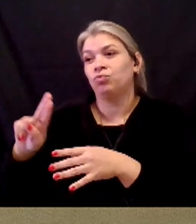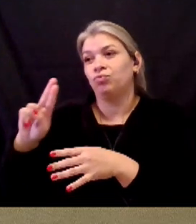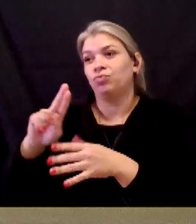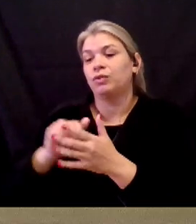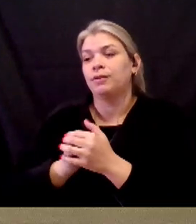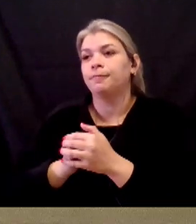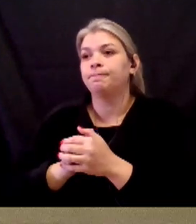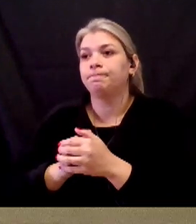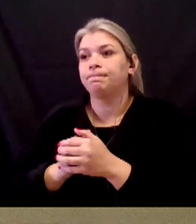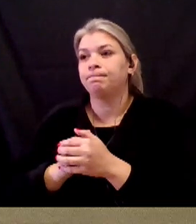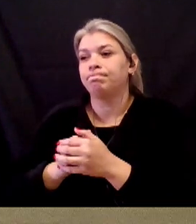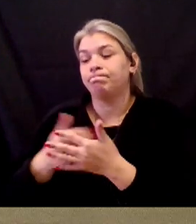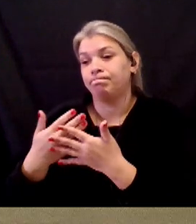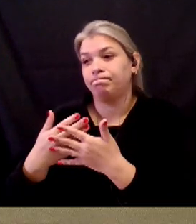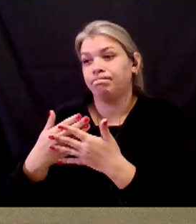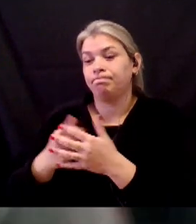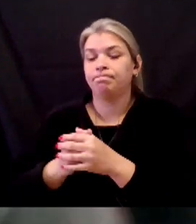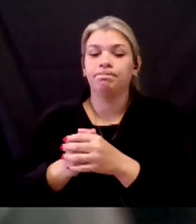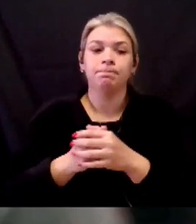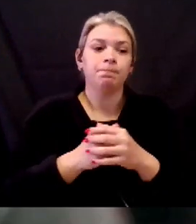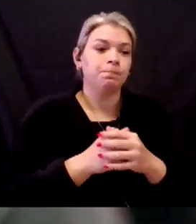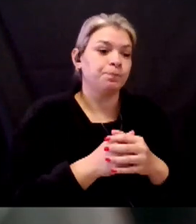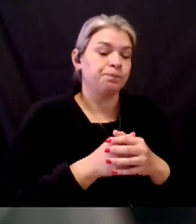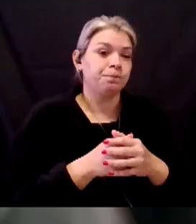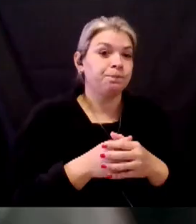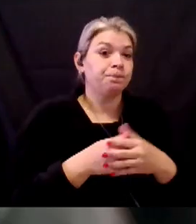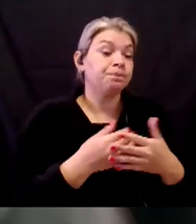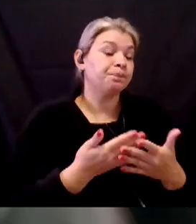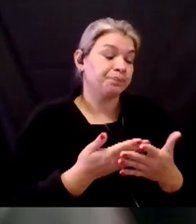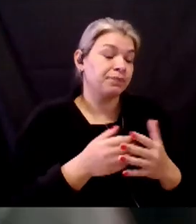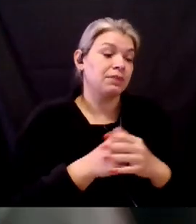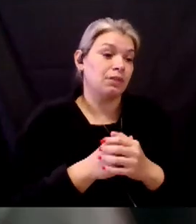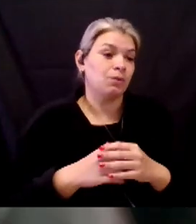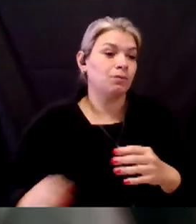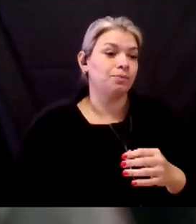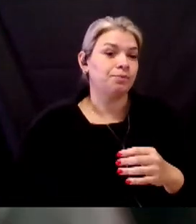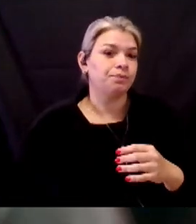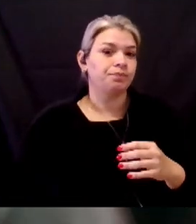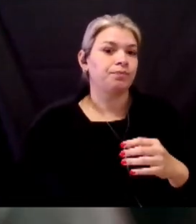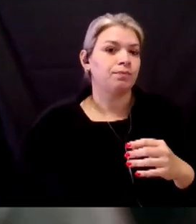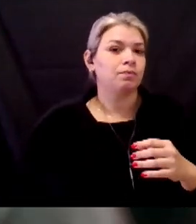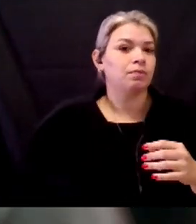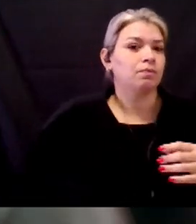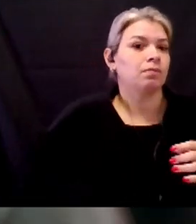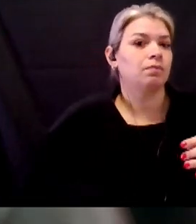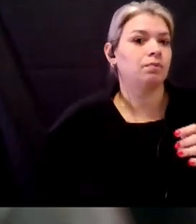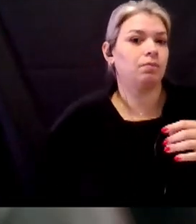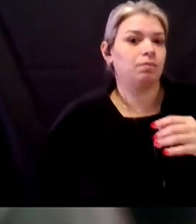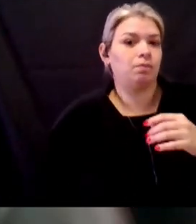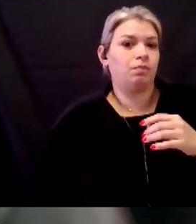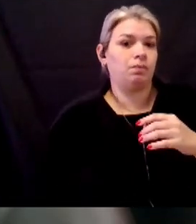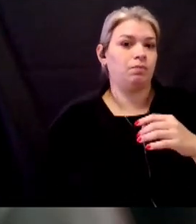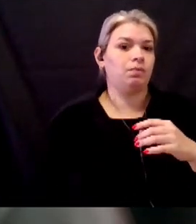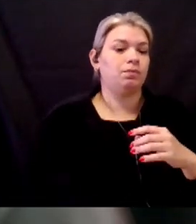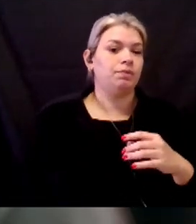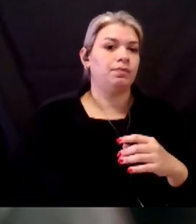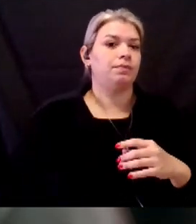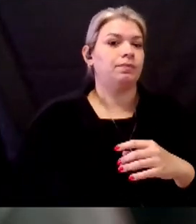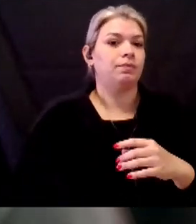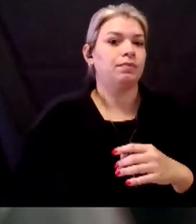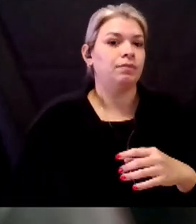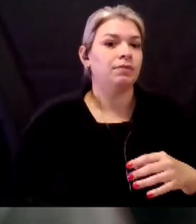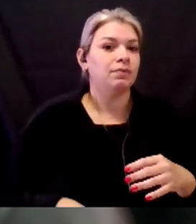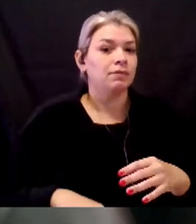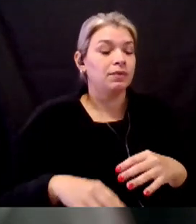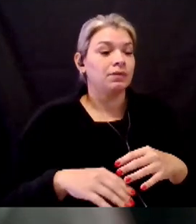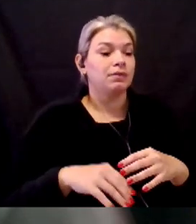faz sentido? Então, até vou acrescentar o que a Erika disse, e que as crianças muitas vezes veem aquele filtro e